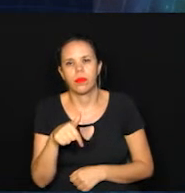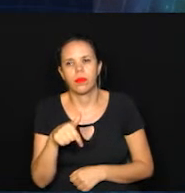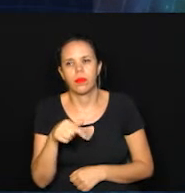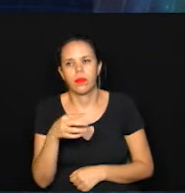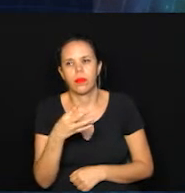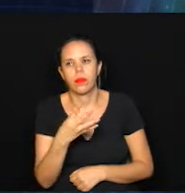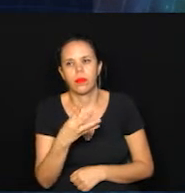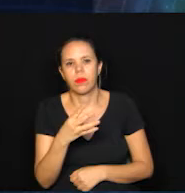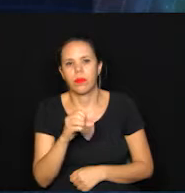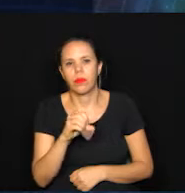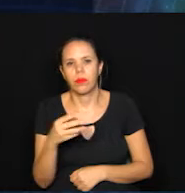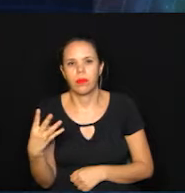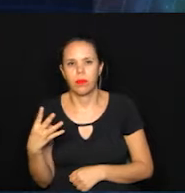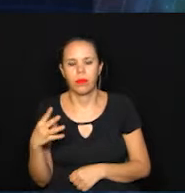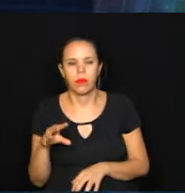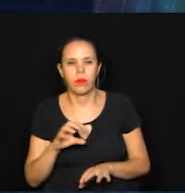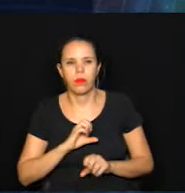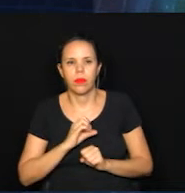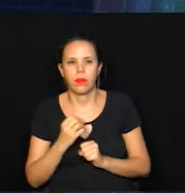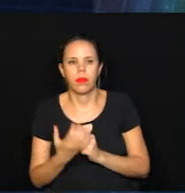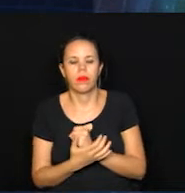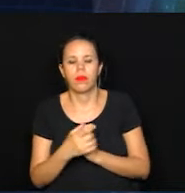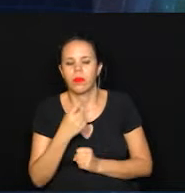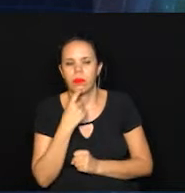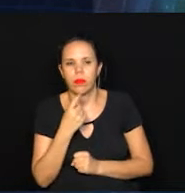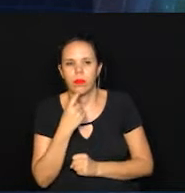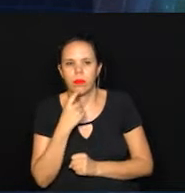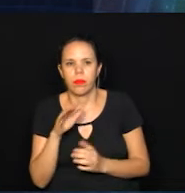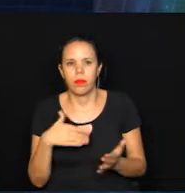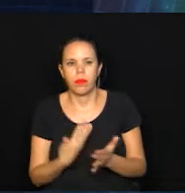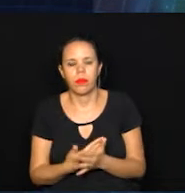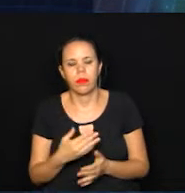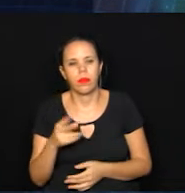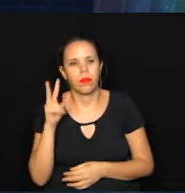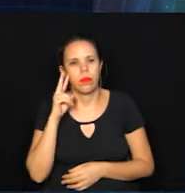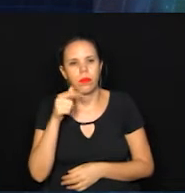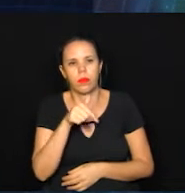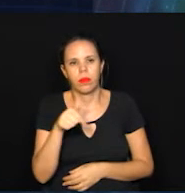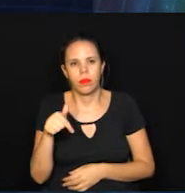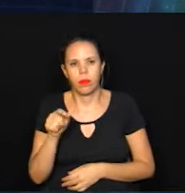794 casos a mais e Campinas soma até esta segunda-feira